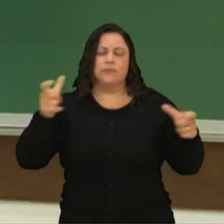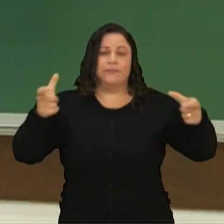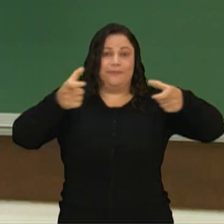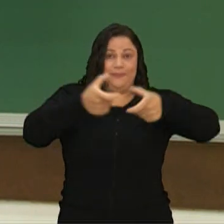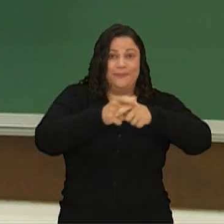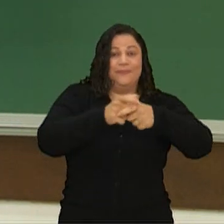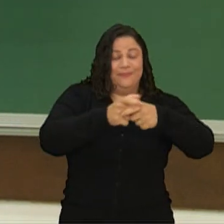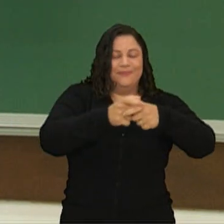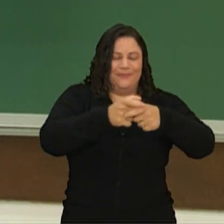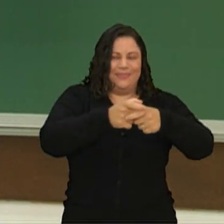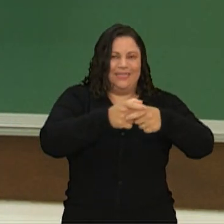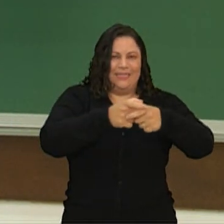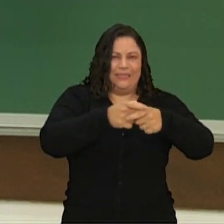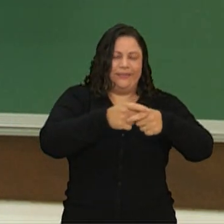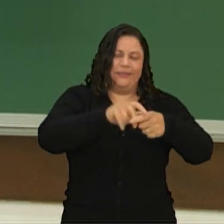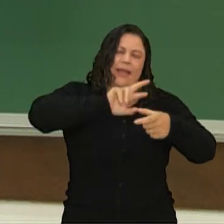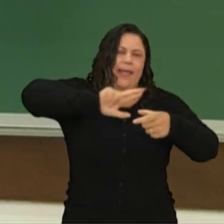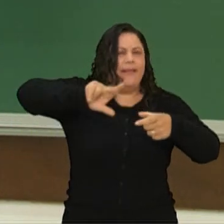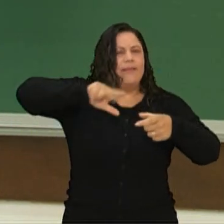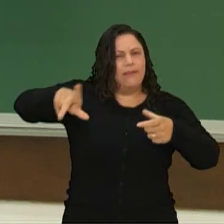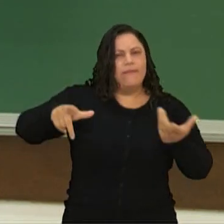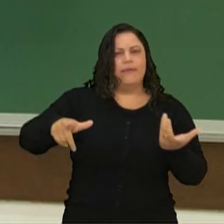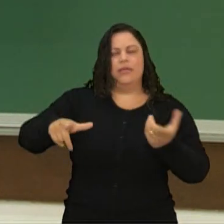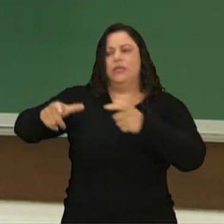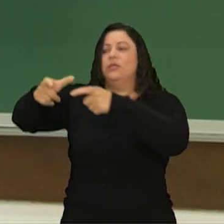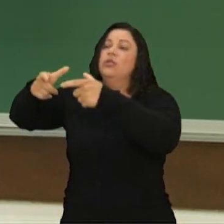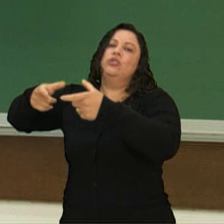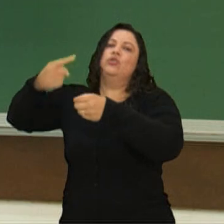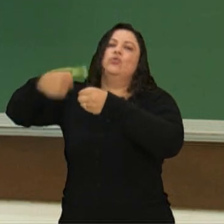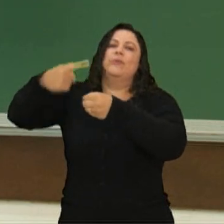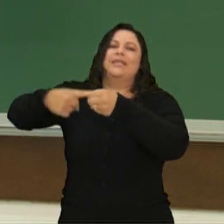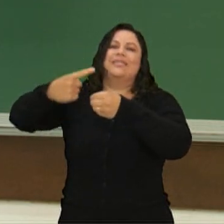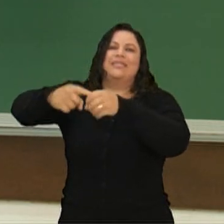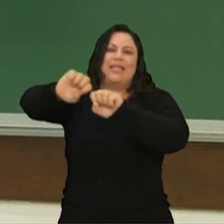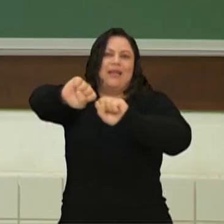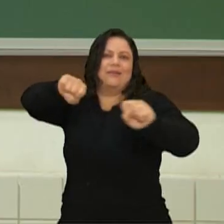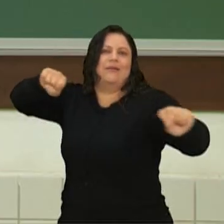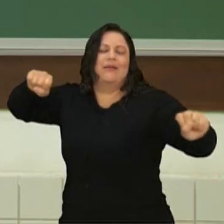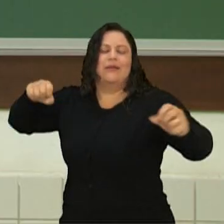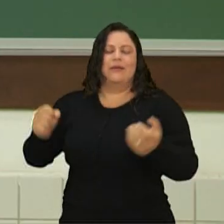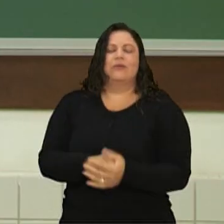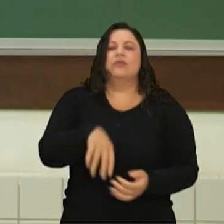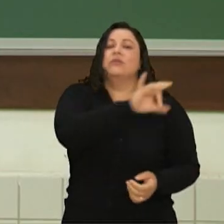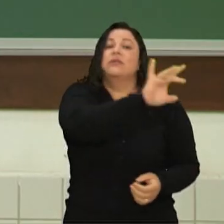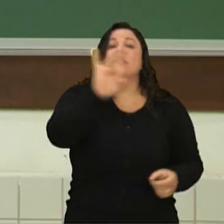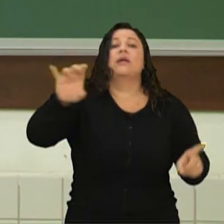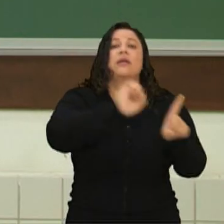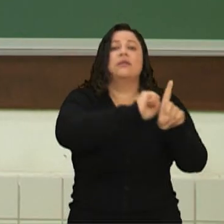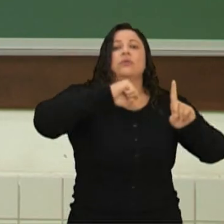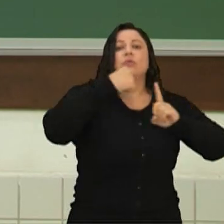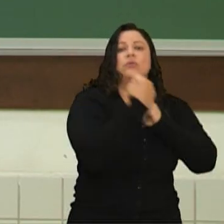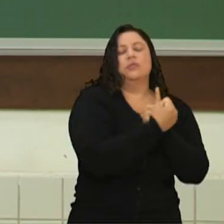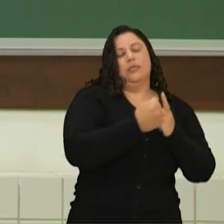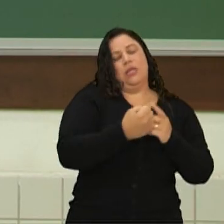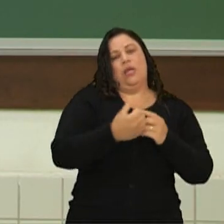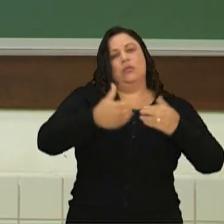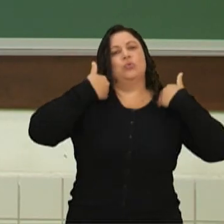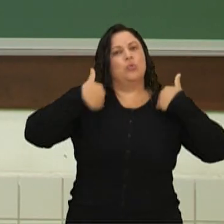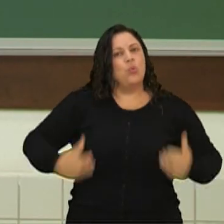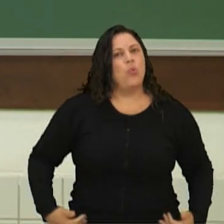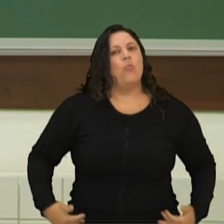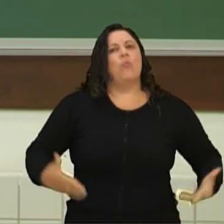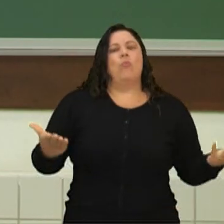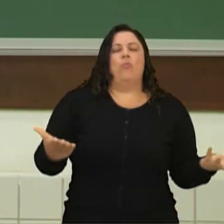morais diferentes que um bairro de uma cidade grande. Então, cada sociedade vai se comportar de uma forma diferente. Pode ser que seja errado